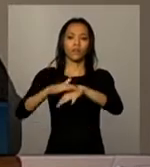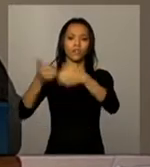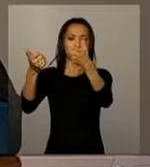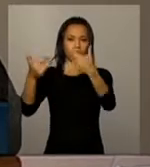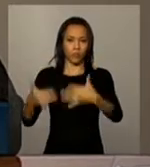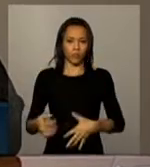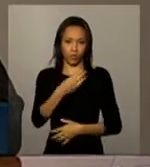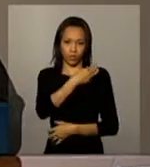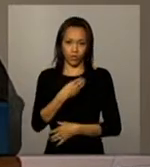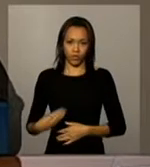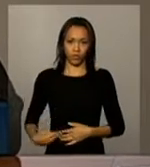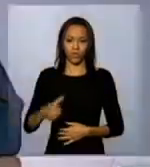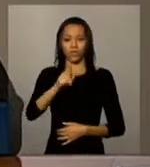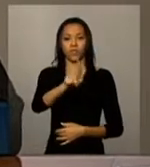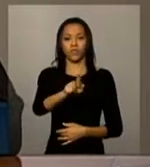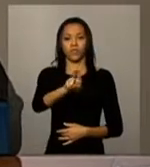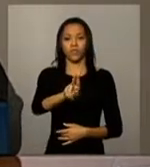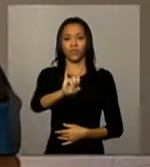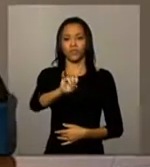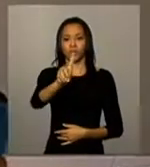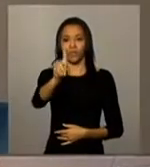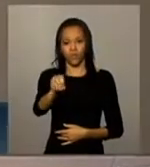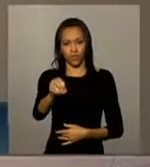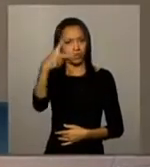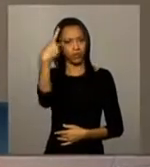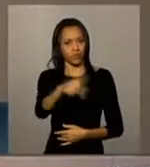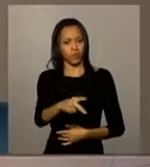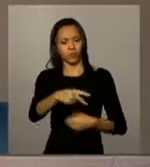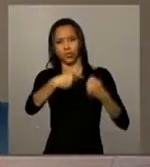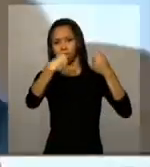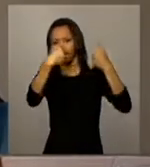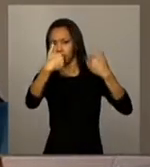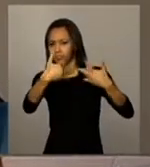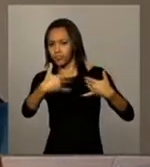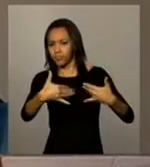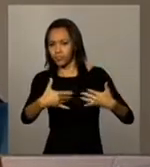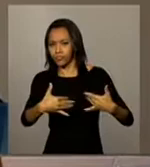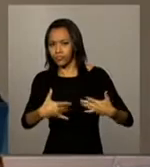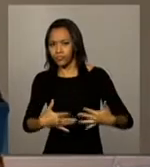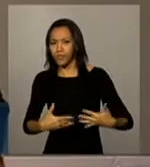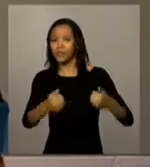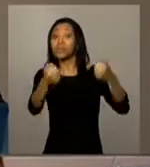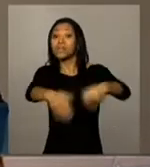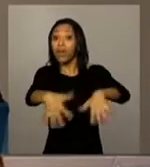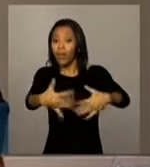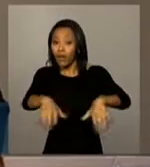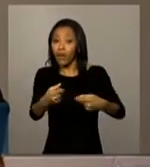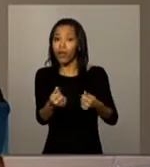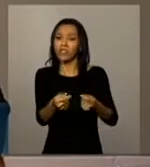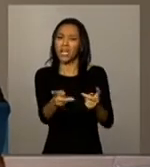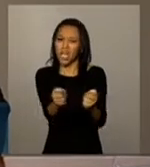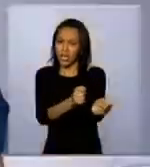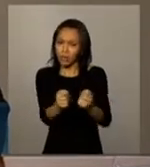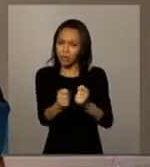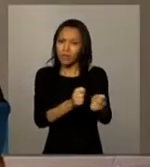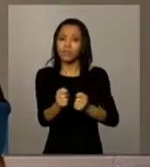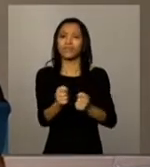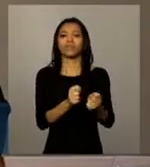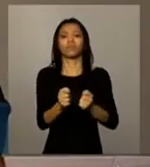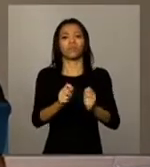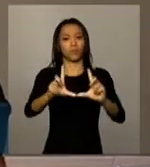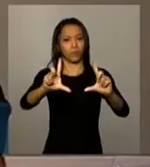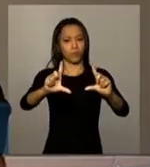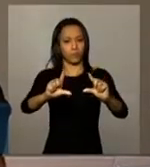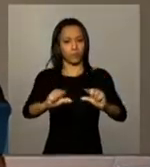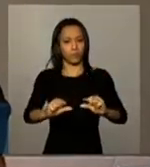ministro Guido na sua apresentação, o ajuste das despesas foi orientado para a redução do custeio. Essa é uma questão